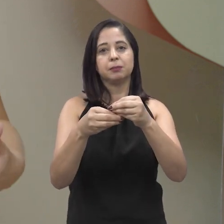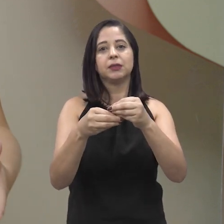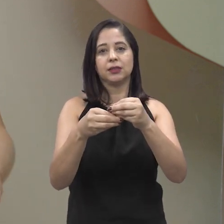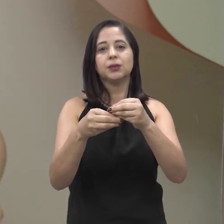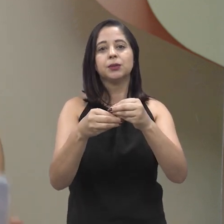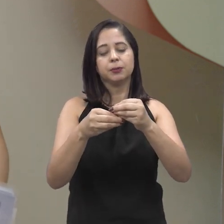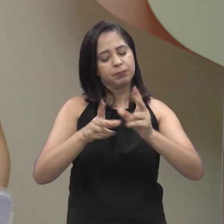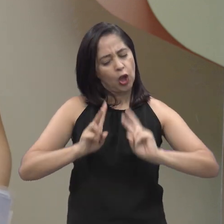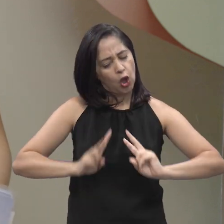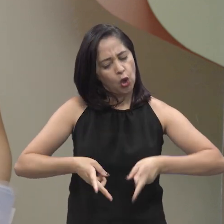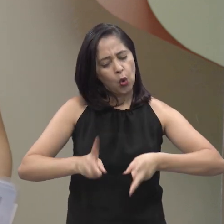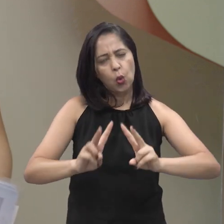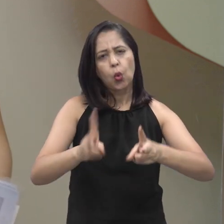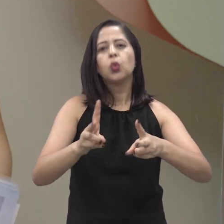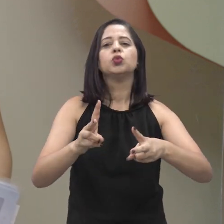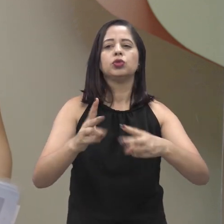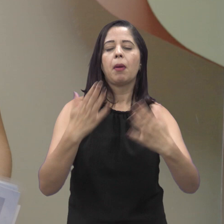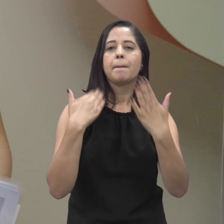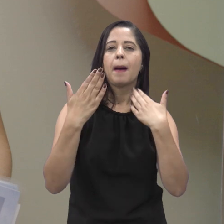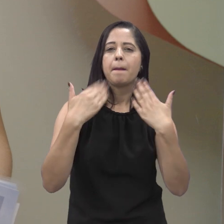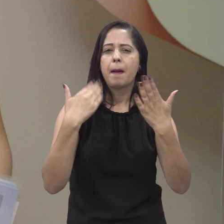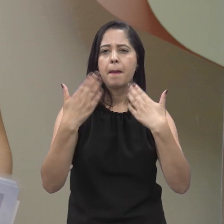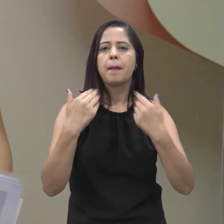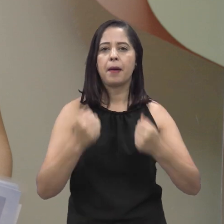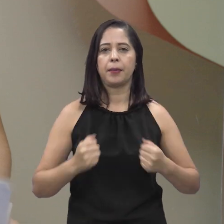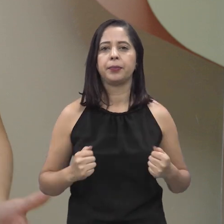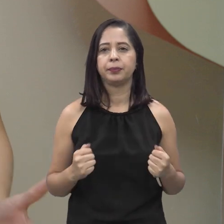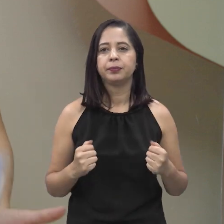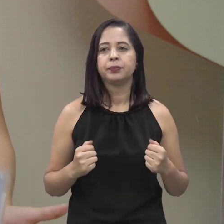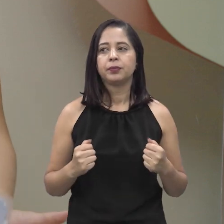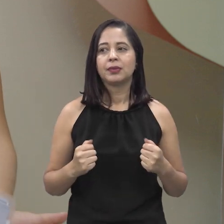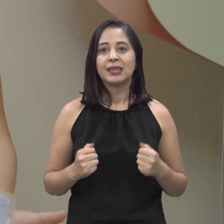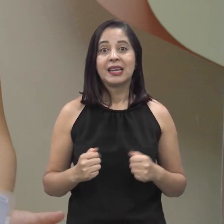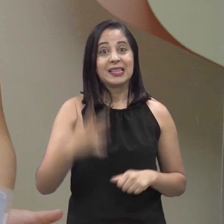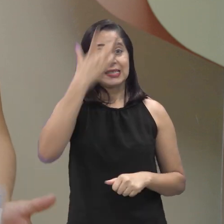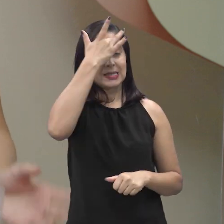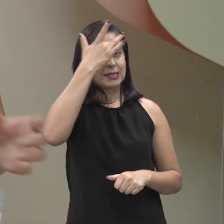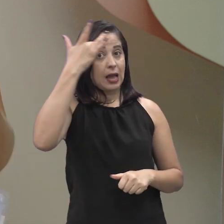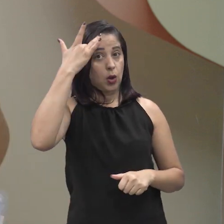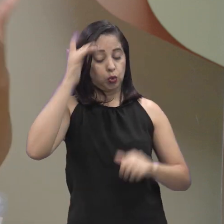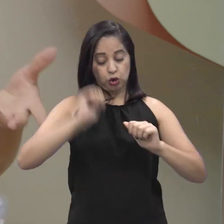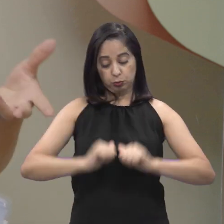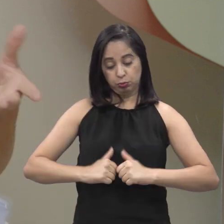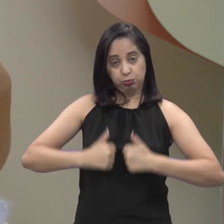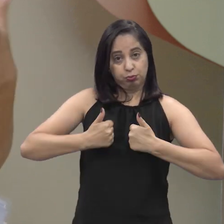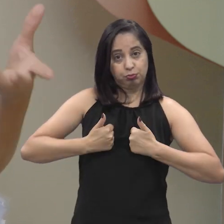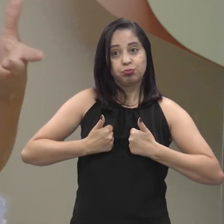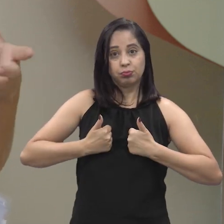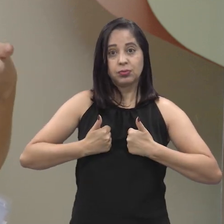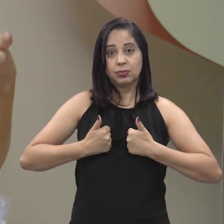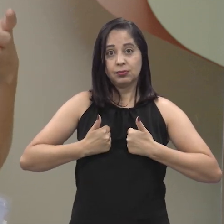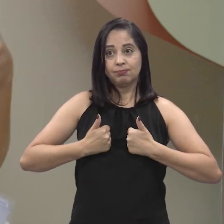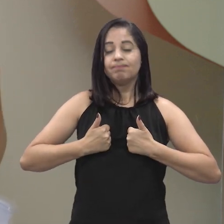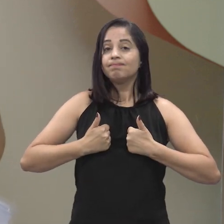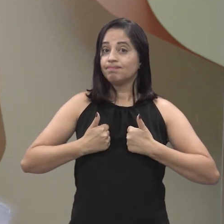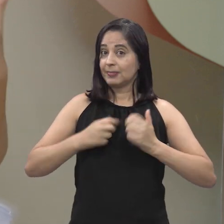né? Seguindo o nosso bate-papo aqui no De Bem com você, saúde e bem-estar estão diretamente ligados a um recorte